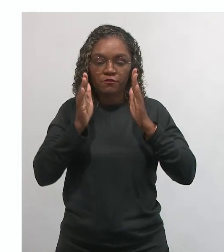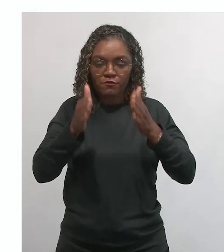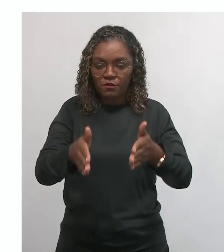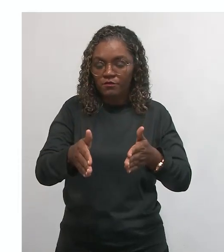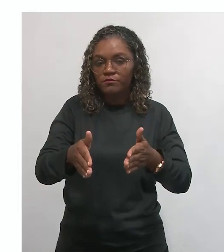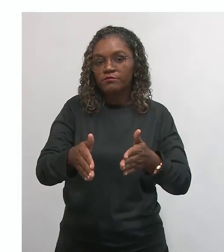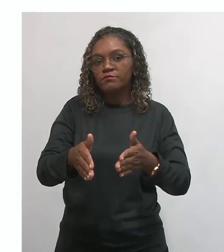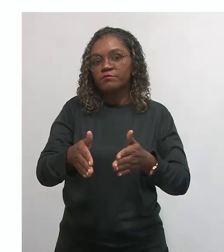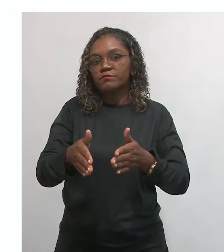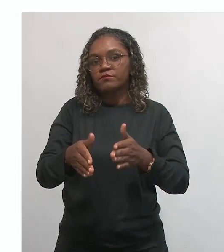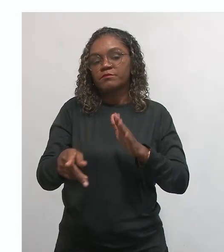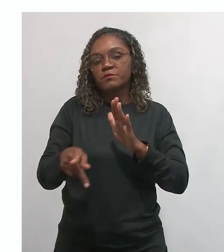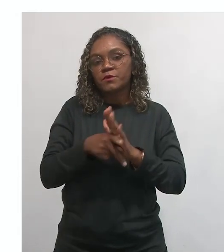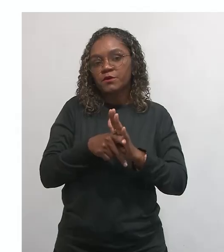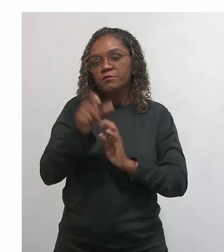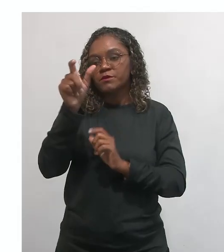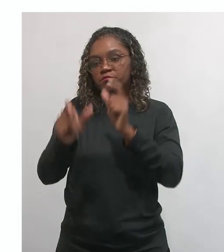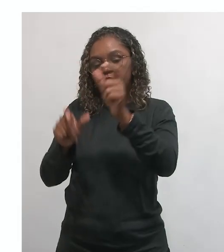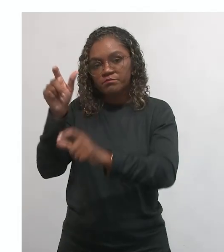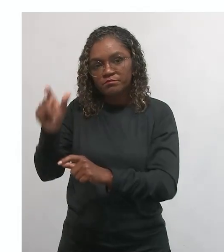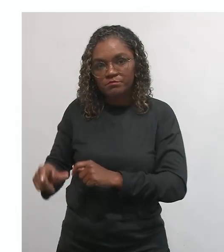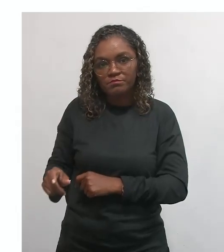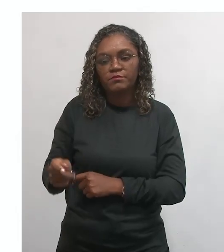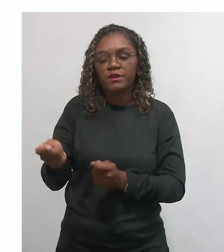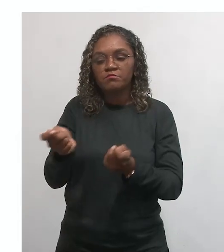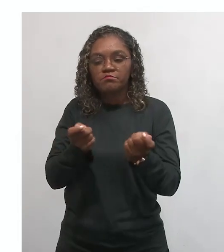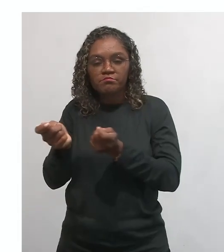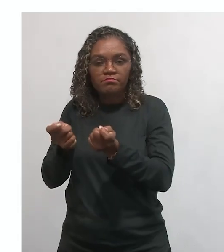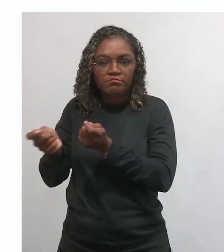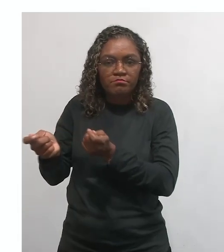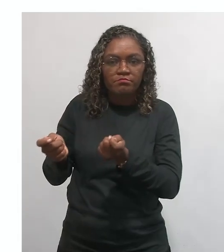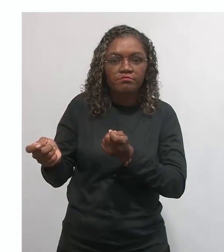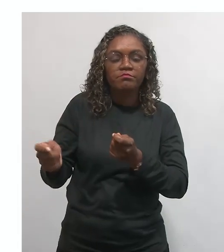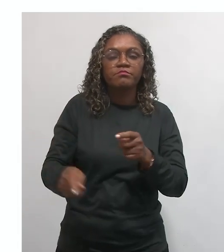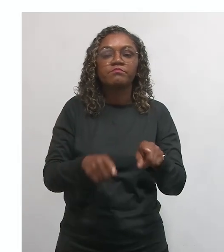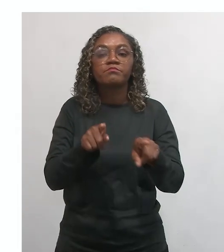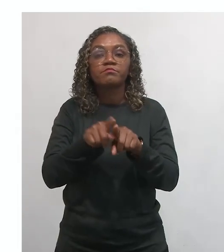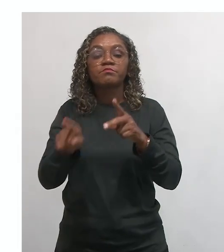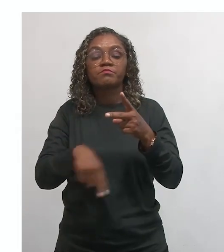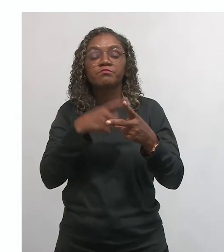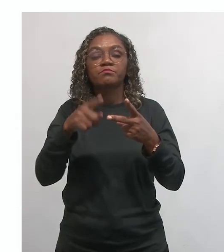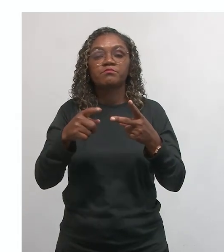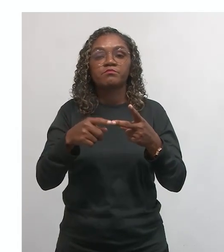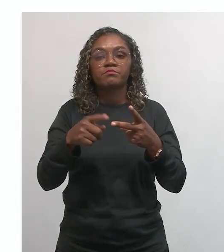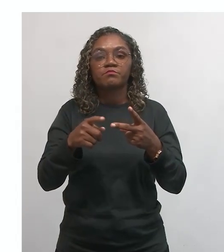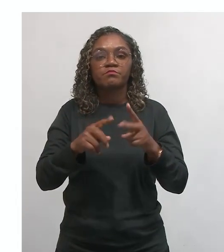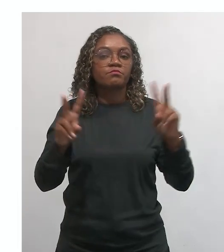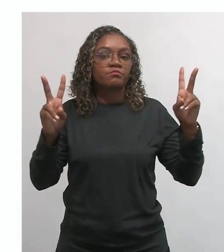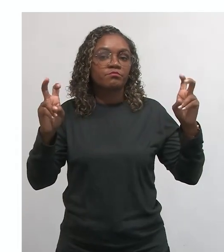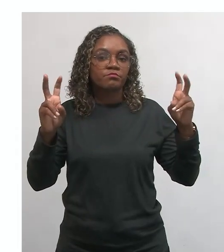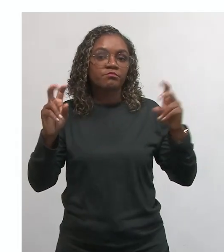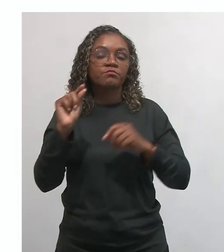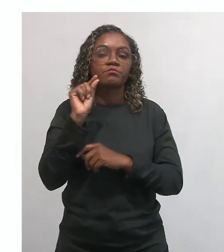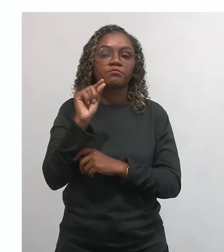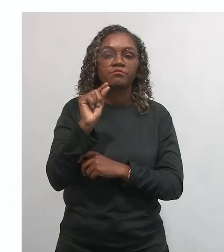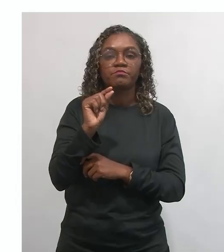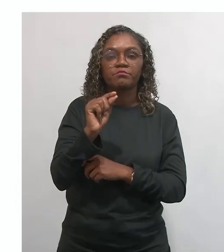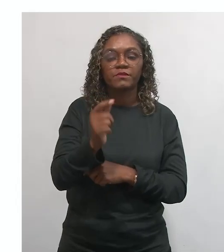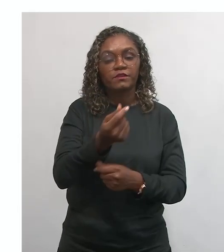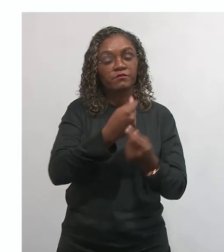os recursos humanos, que são a gestão de pessoas, vai trabalhar também as